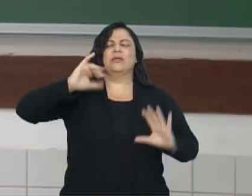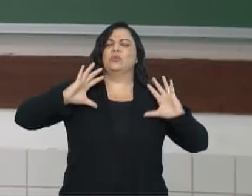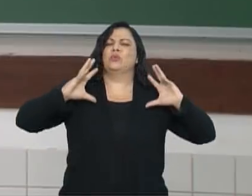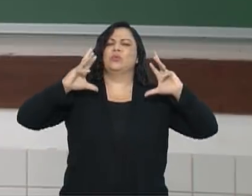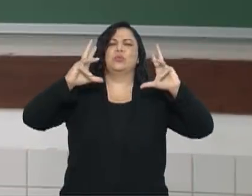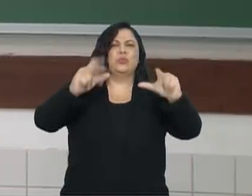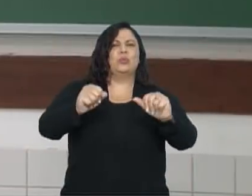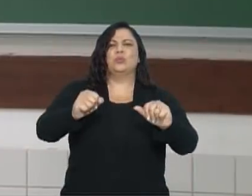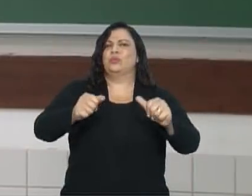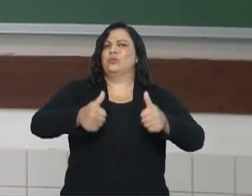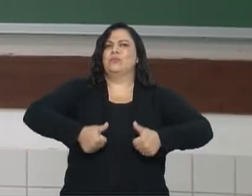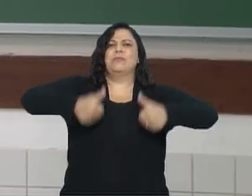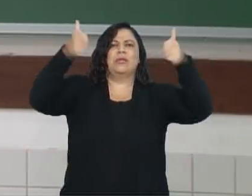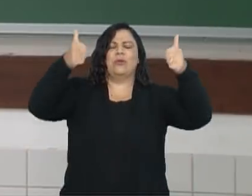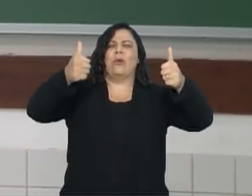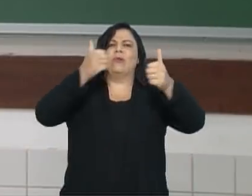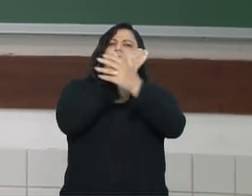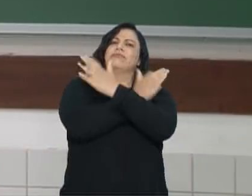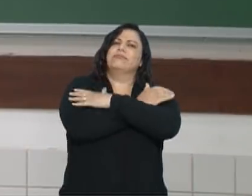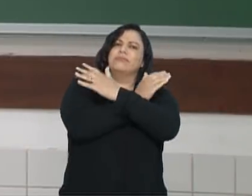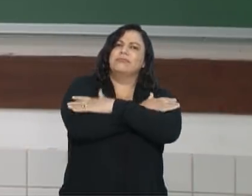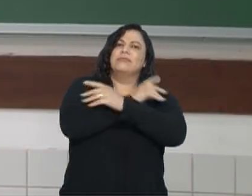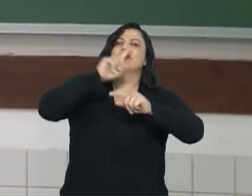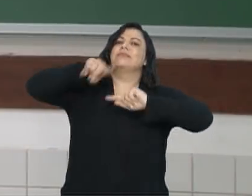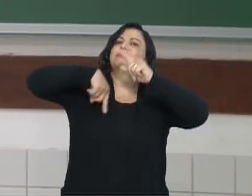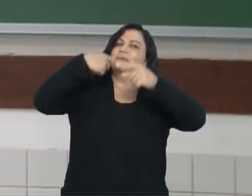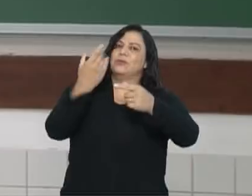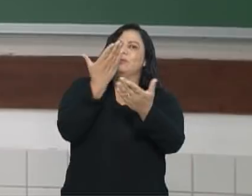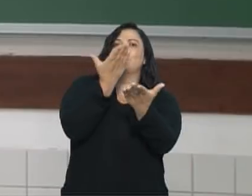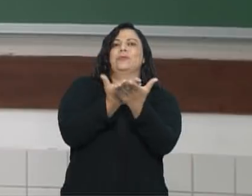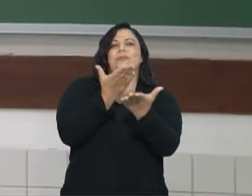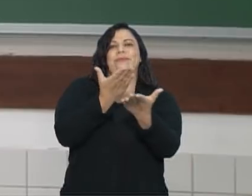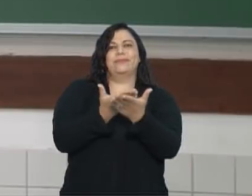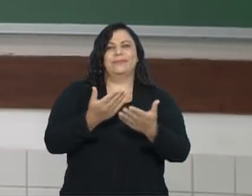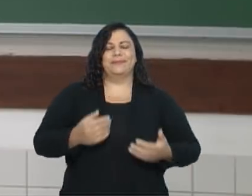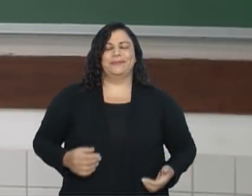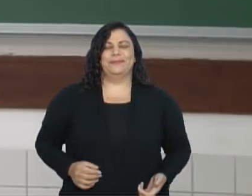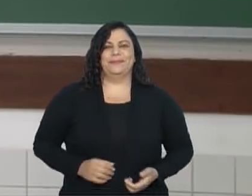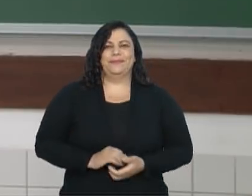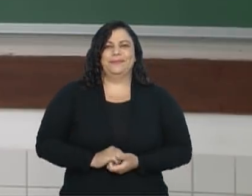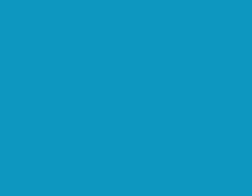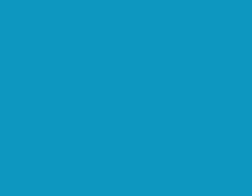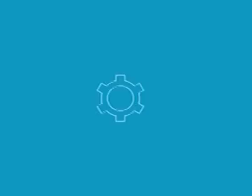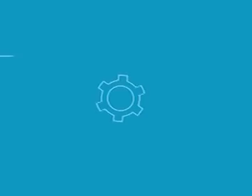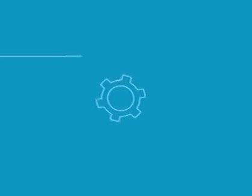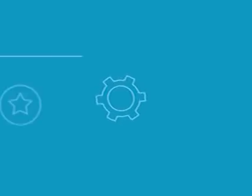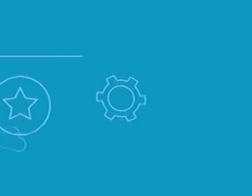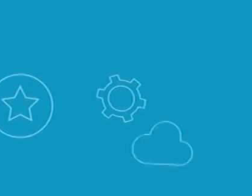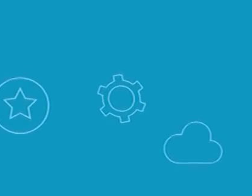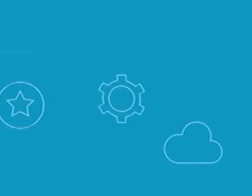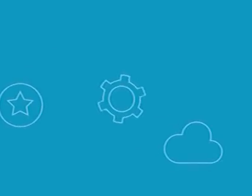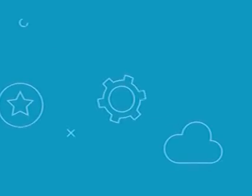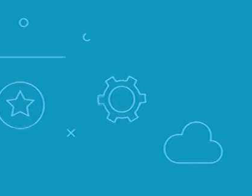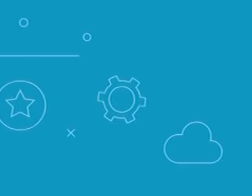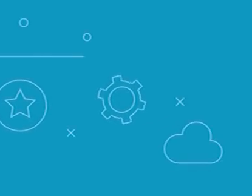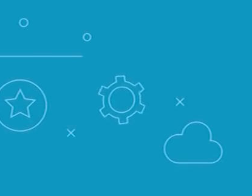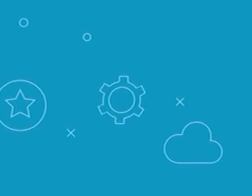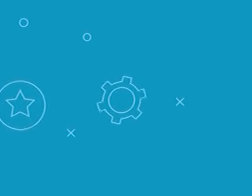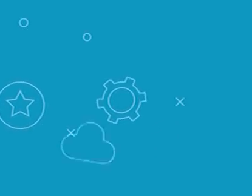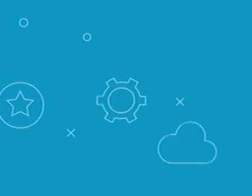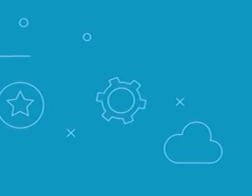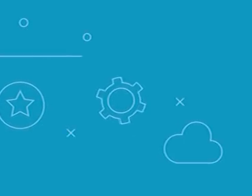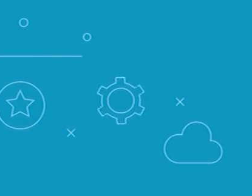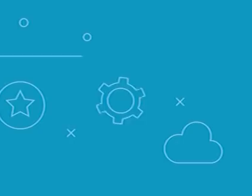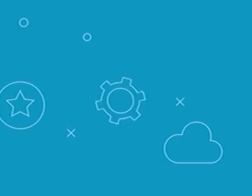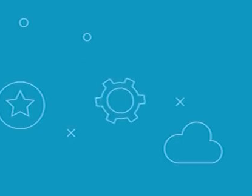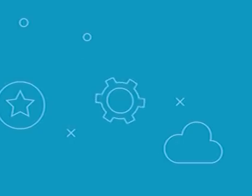nós também. Grande abraço e até a próxima aula.